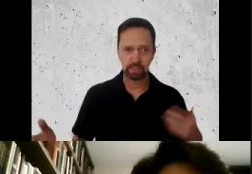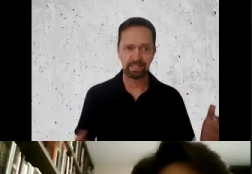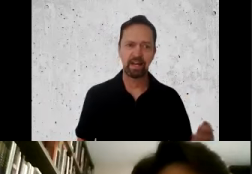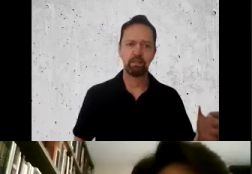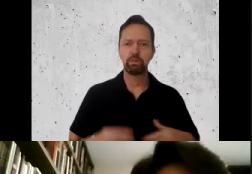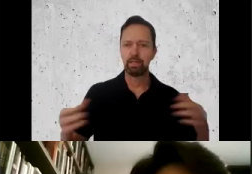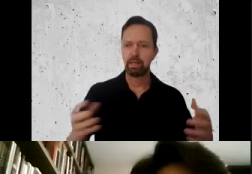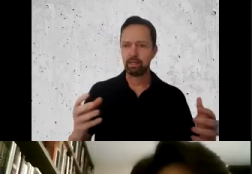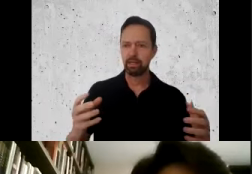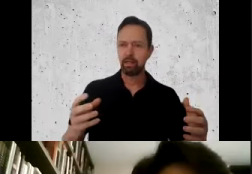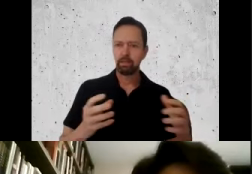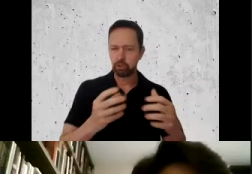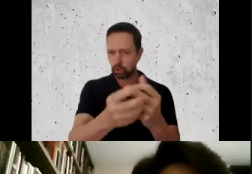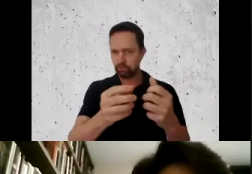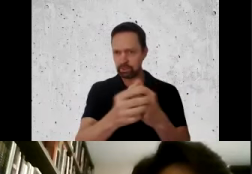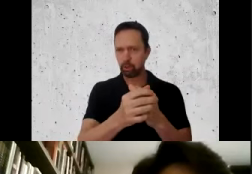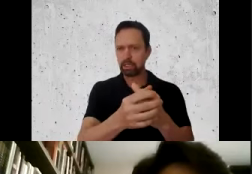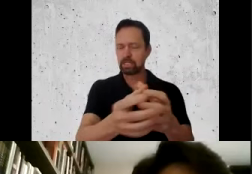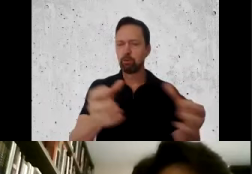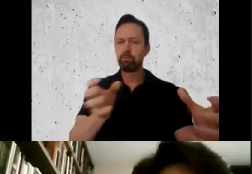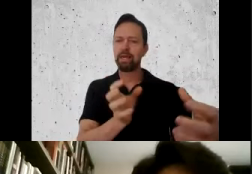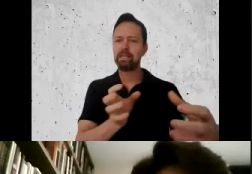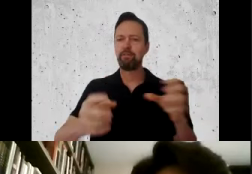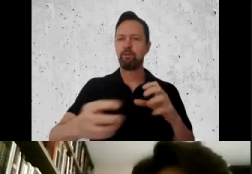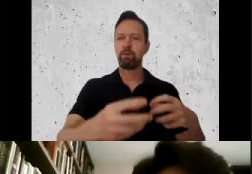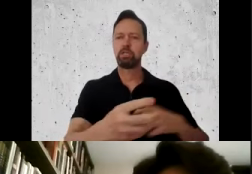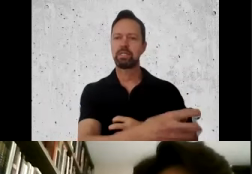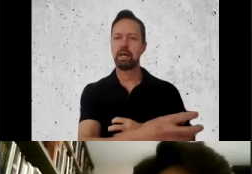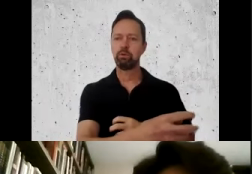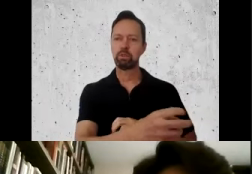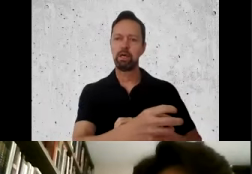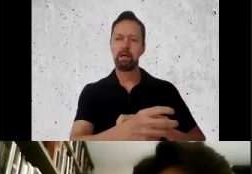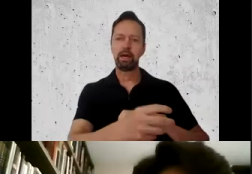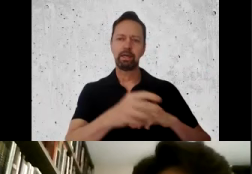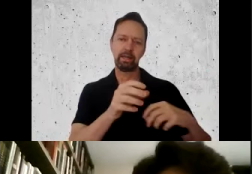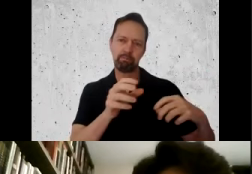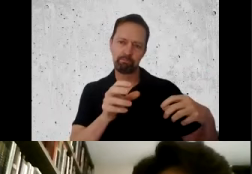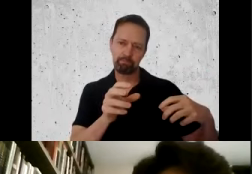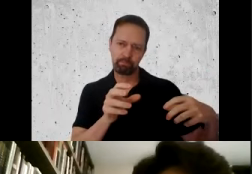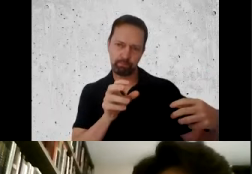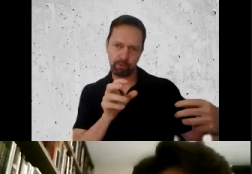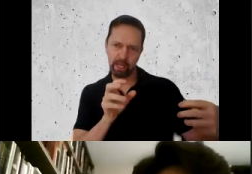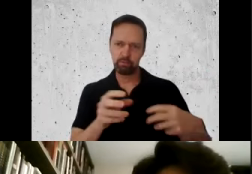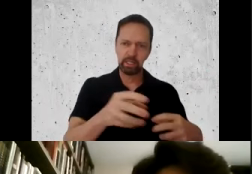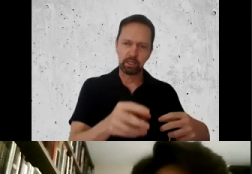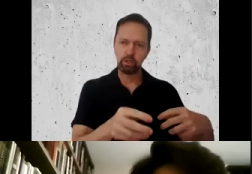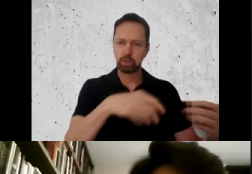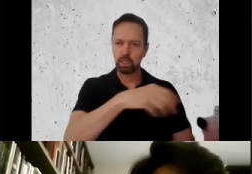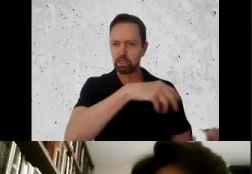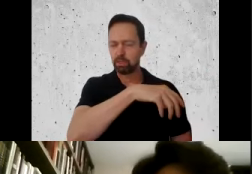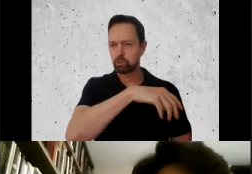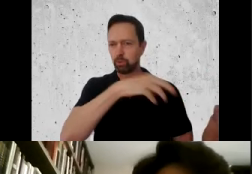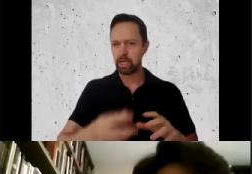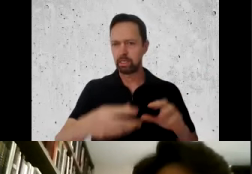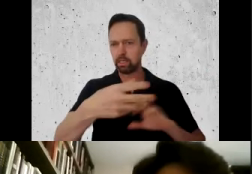composto de vários estados. Aí tem que ter... Então, você está organizando um país em forma de estados. Aí cada ente federativo